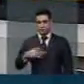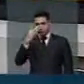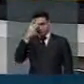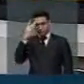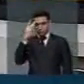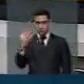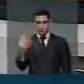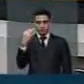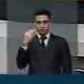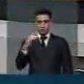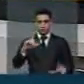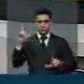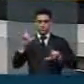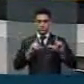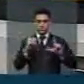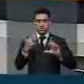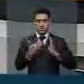TV Câmara,